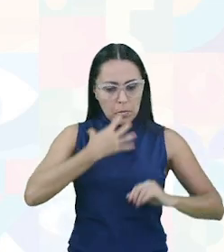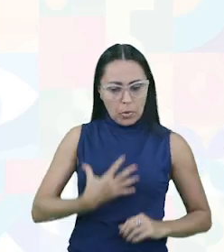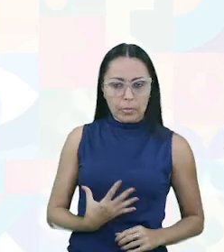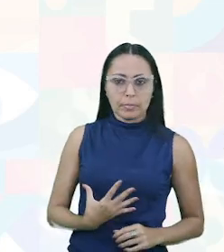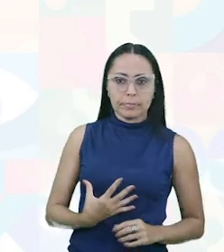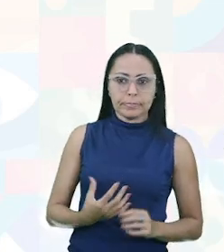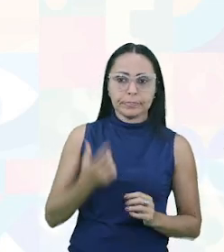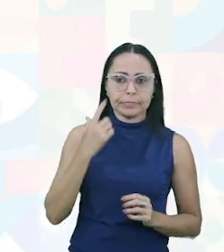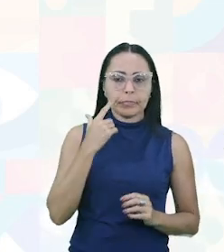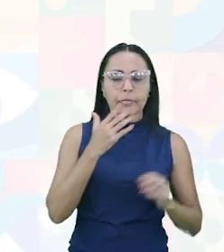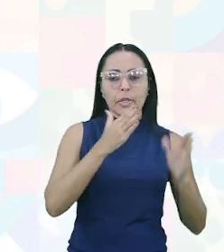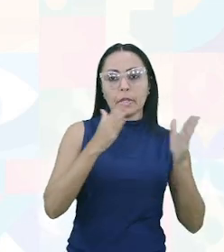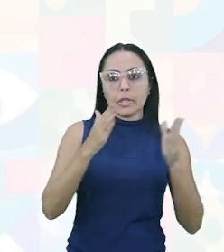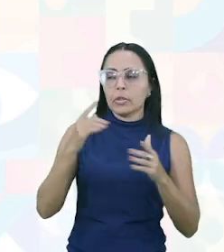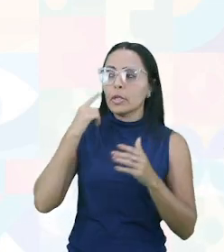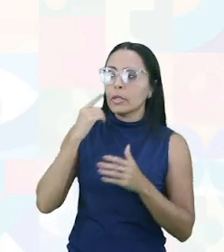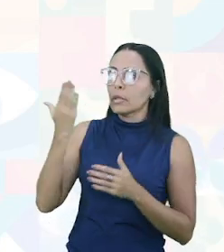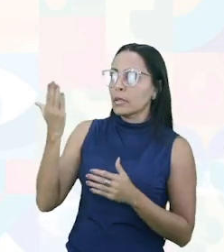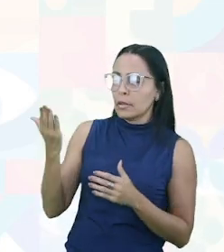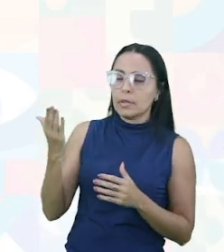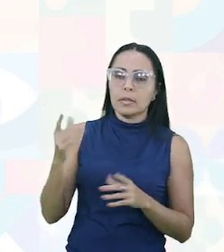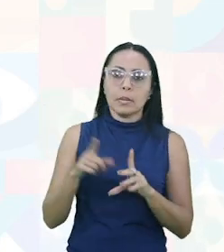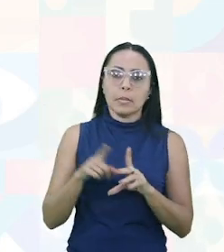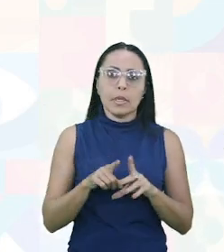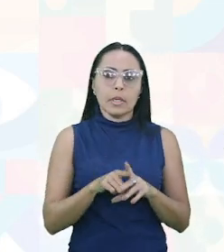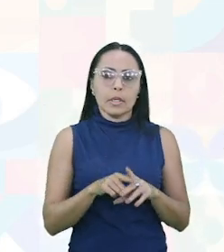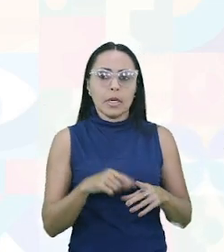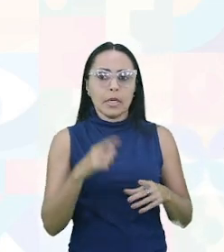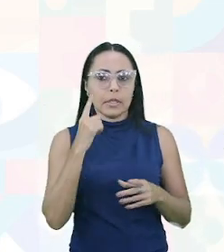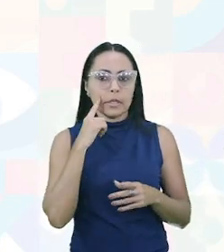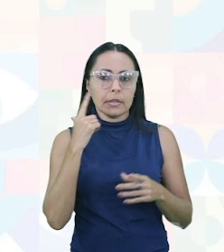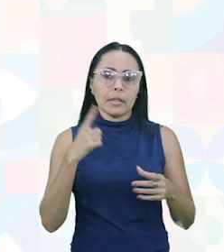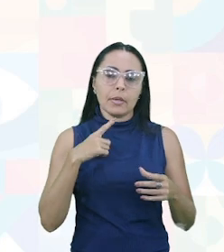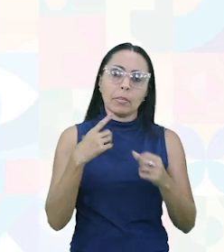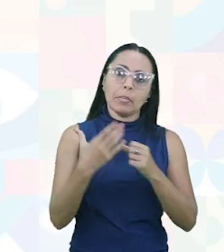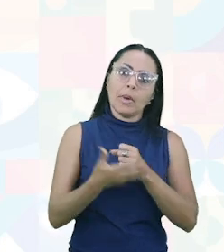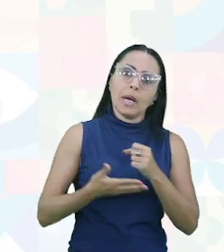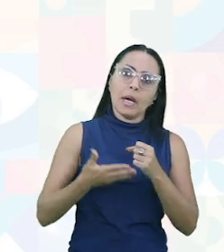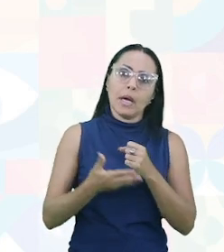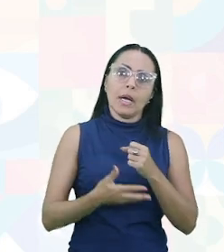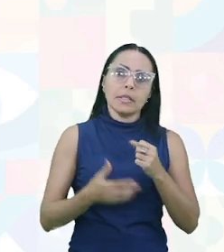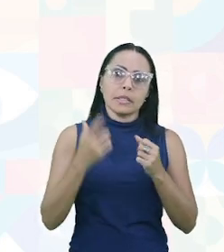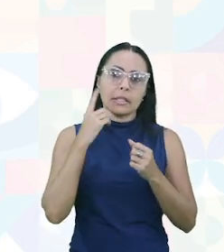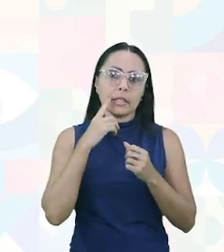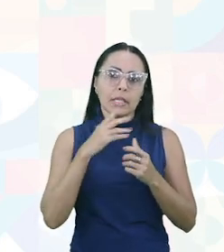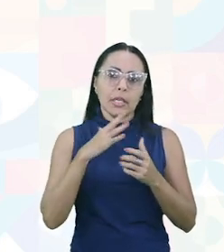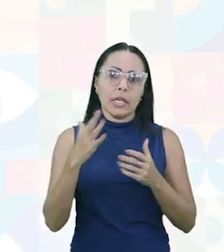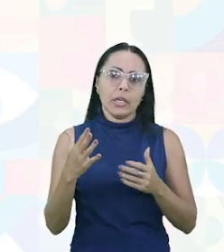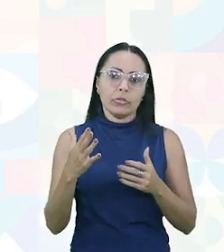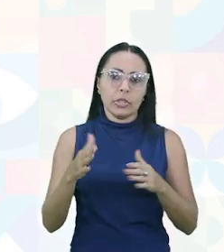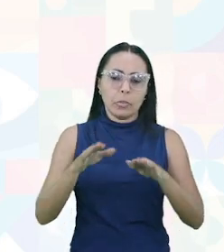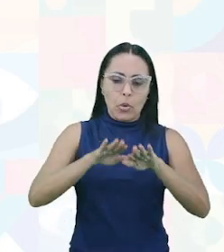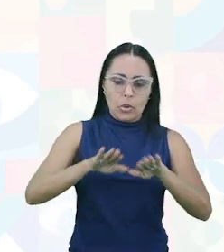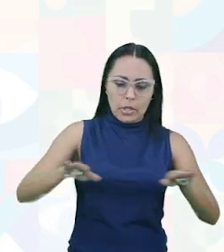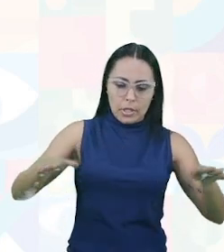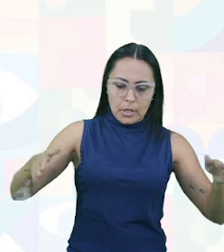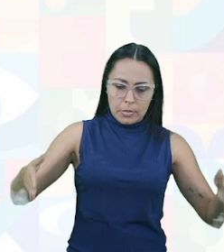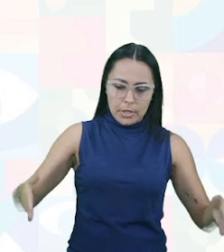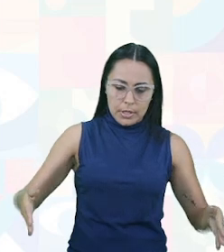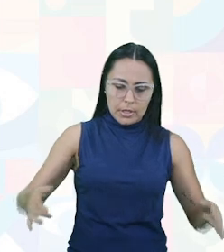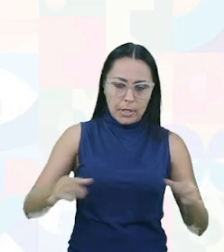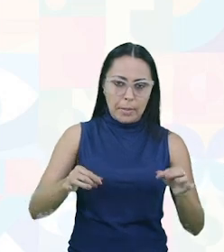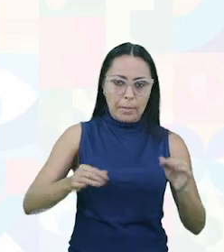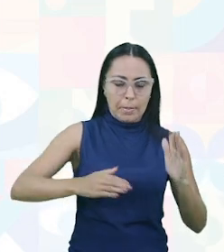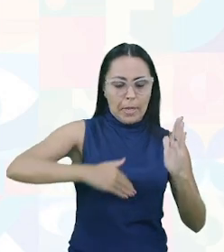da direita é um berço, que é a base onde a gente apoia a camisa para a pintura.